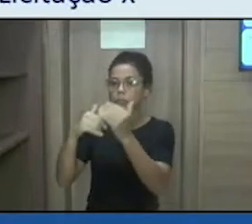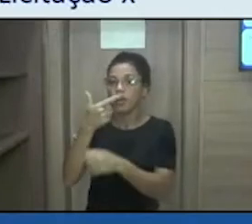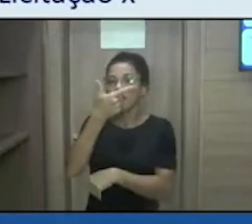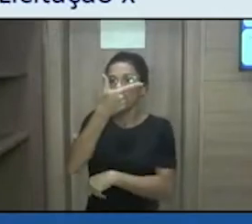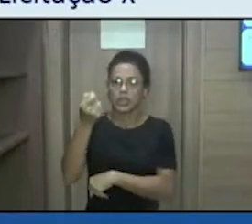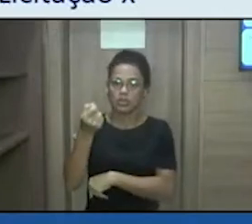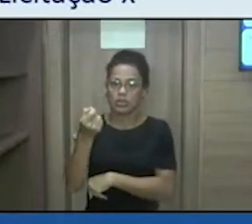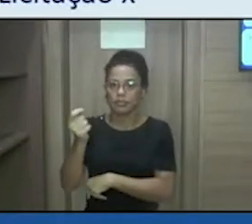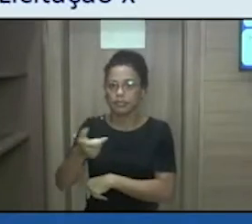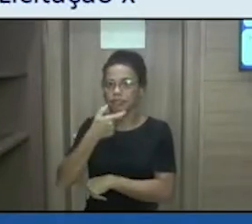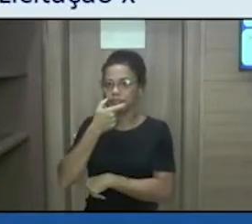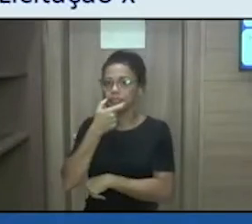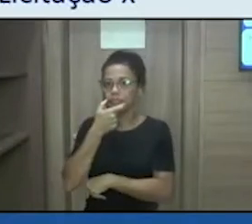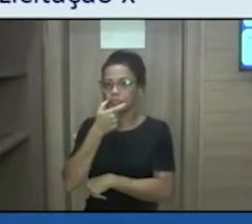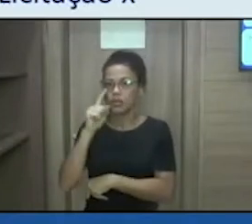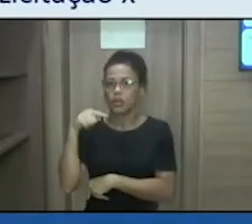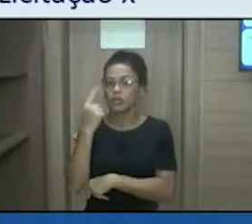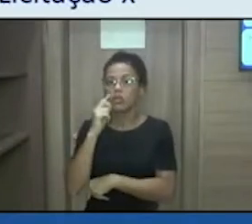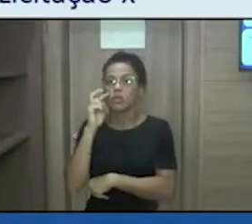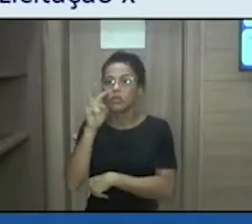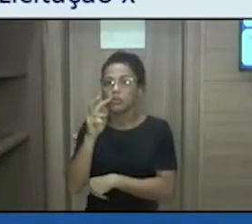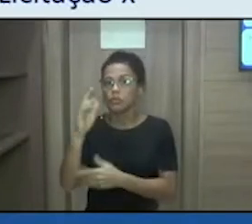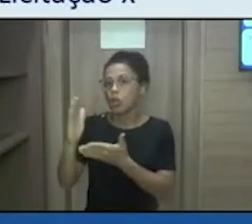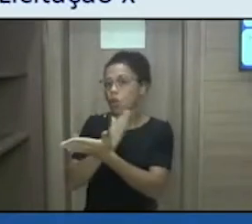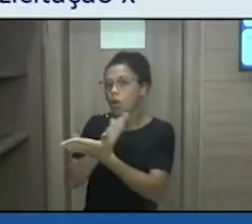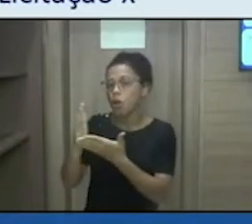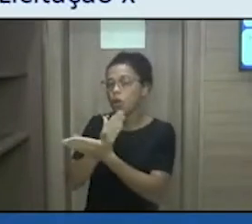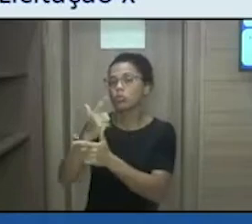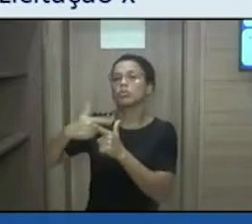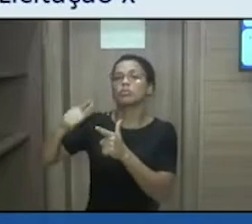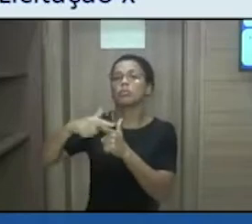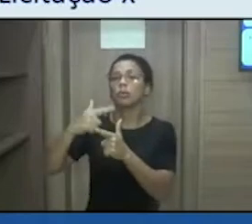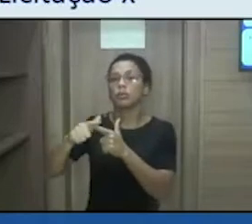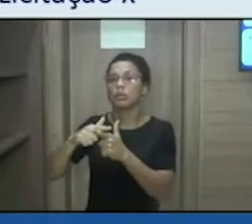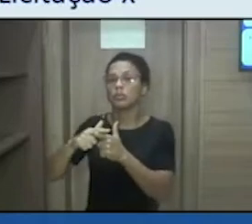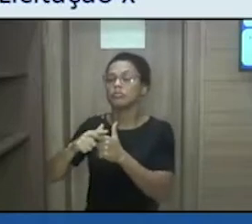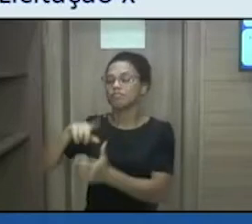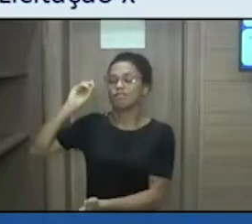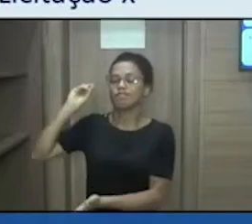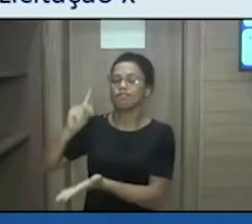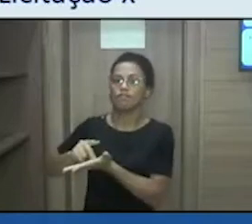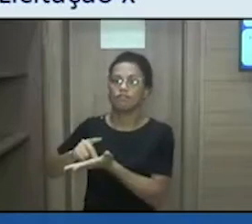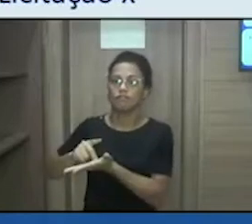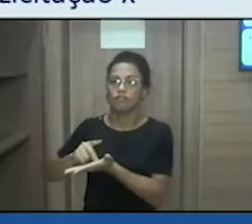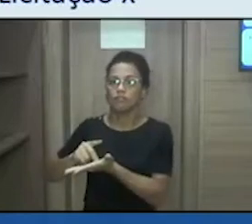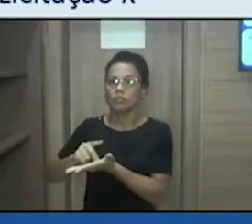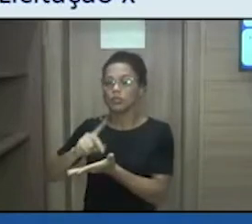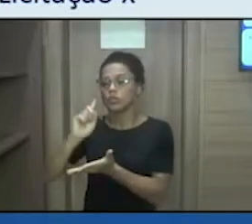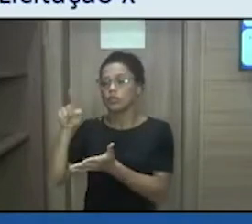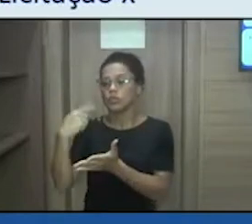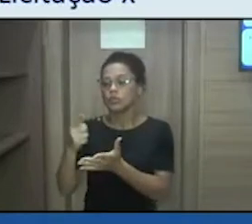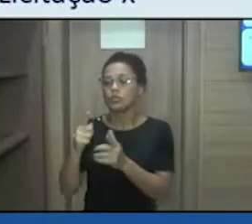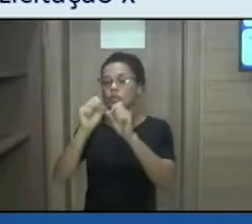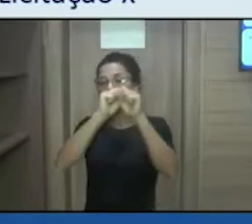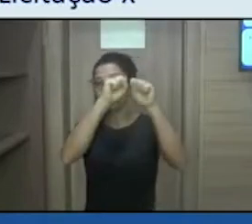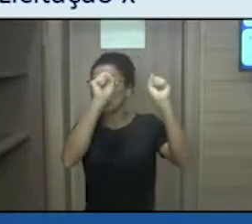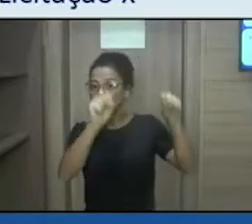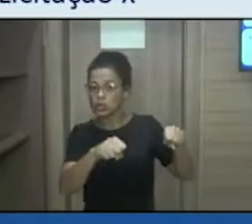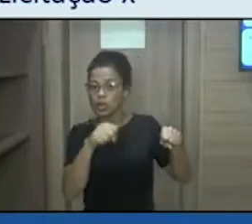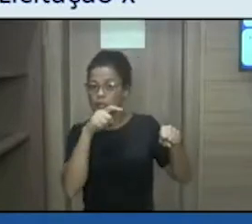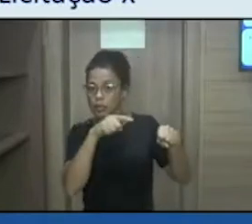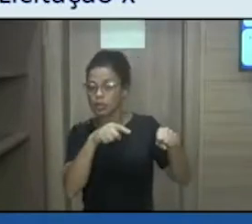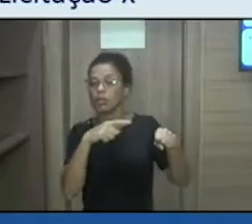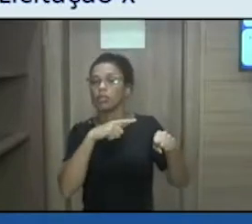mês, né? Então, a gente vê aí alguns problemas mesmo em algumas realidades. A questão do sistema de regulação é um